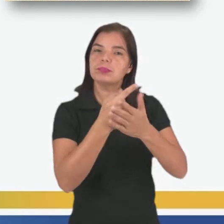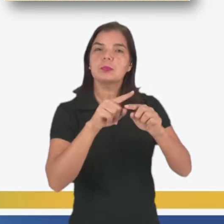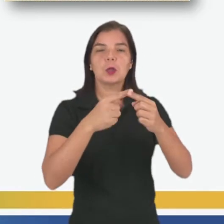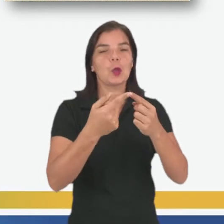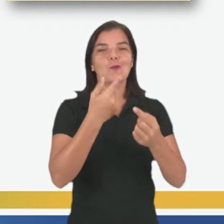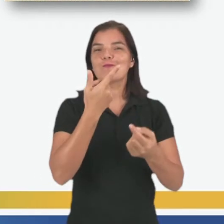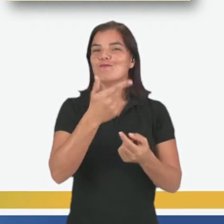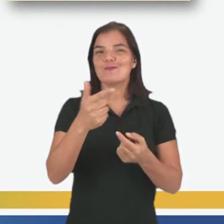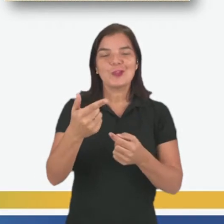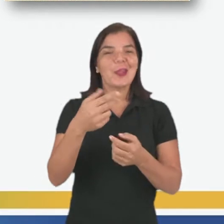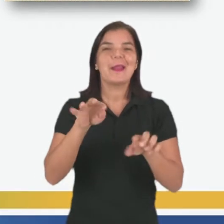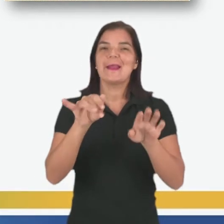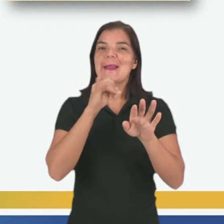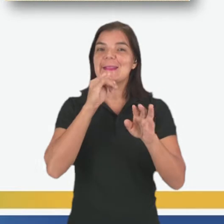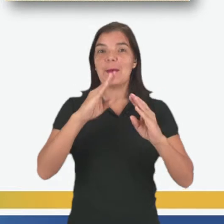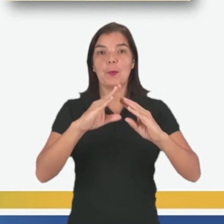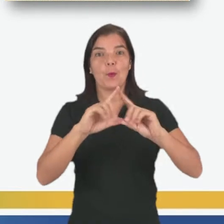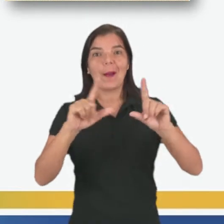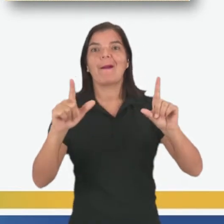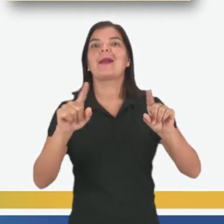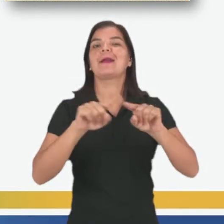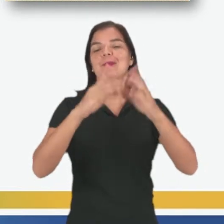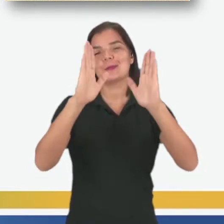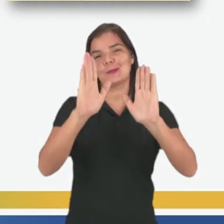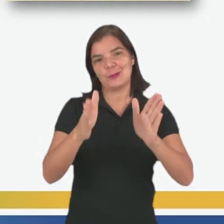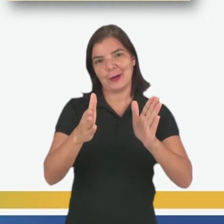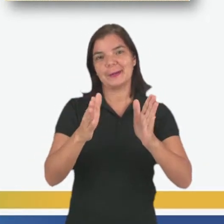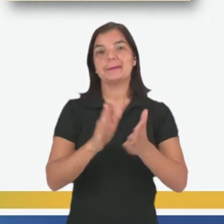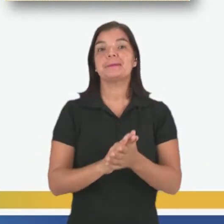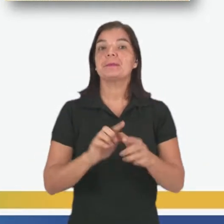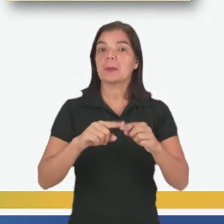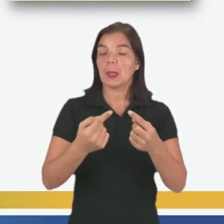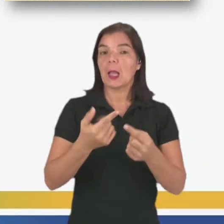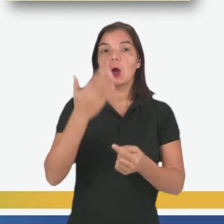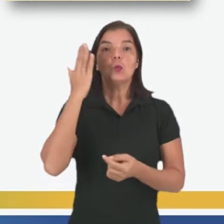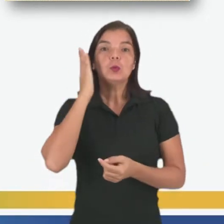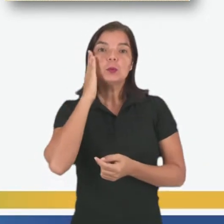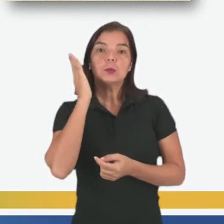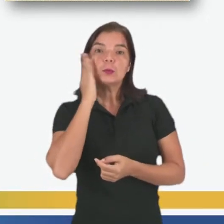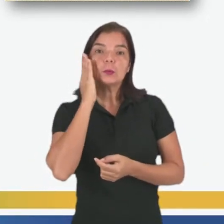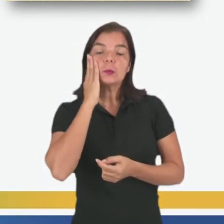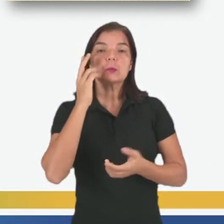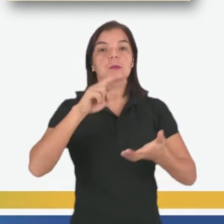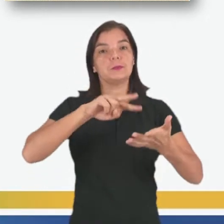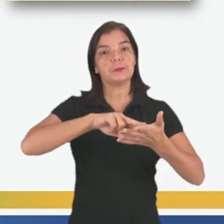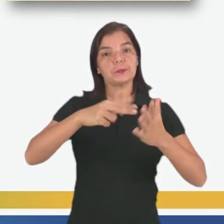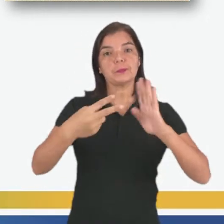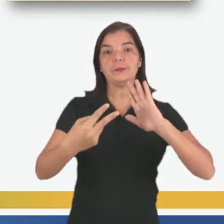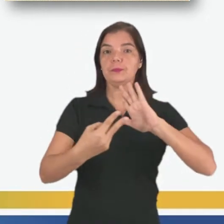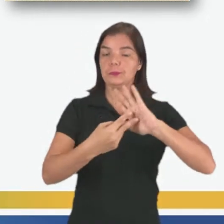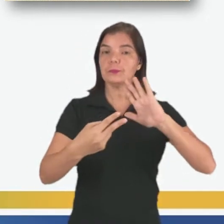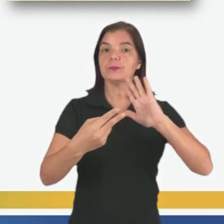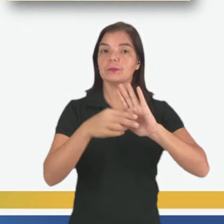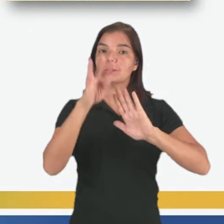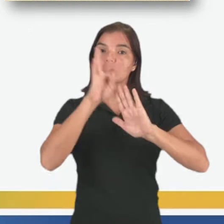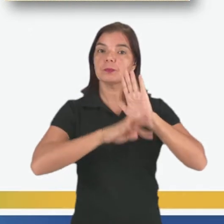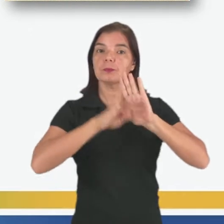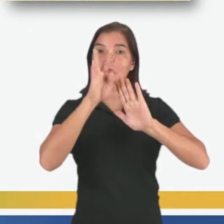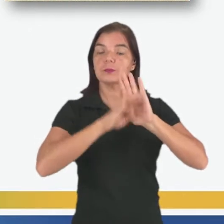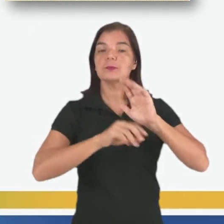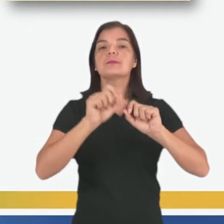tem compromisso com a objetividade, como eu já falei. A interpretação e significação desses